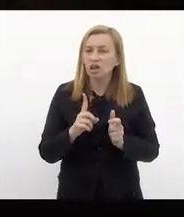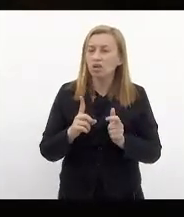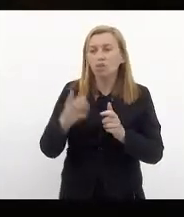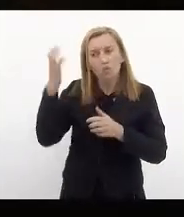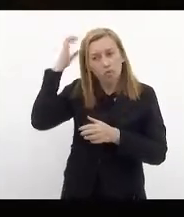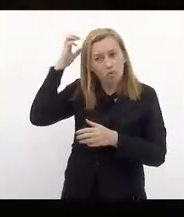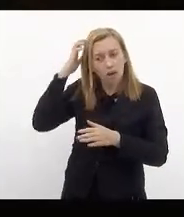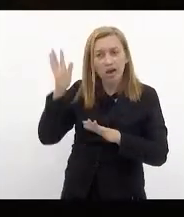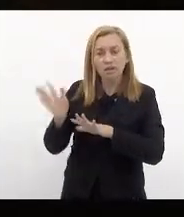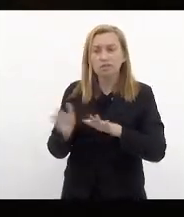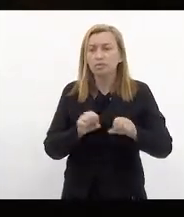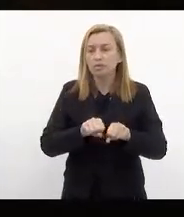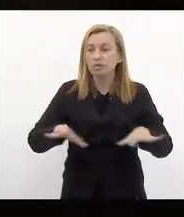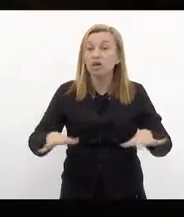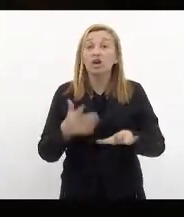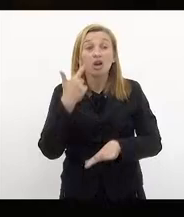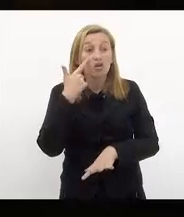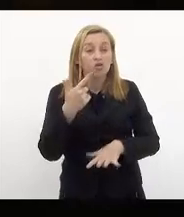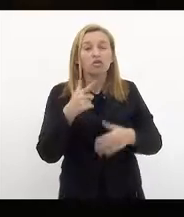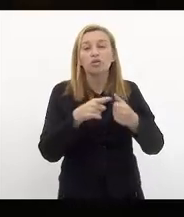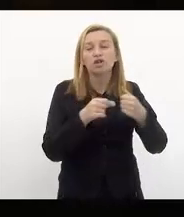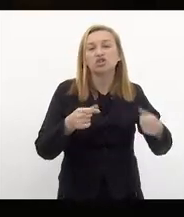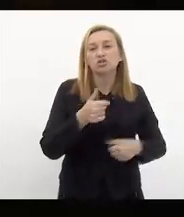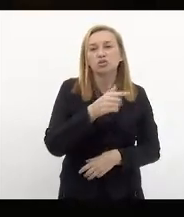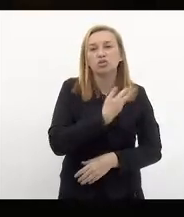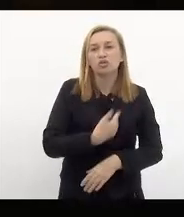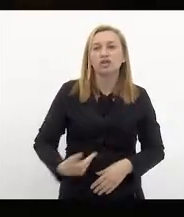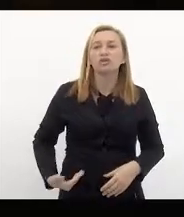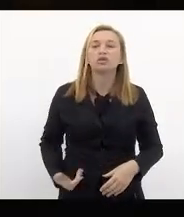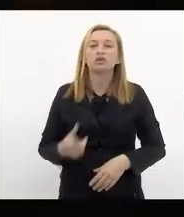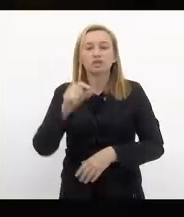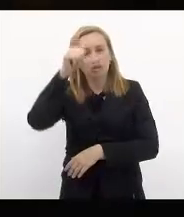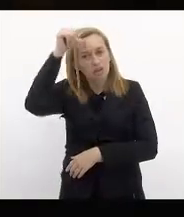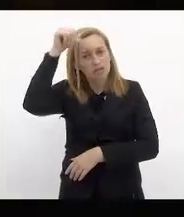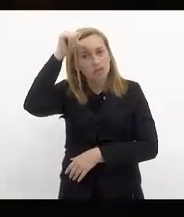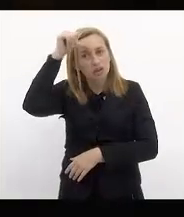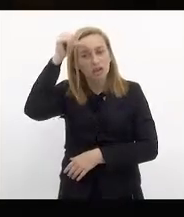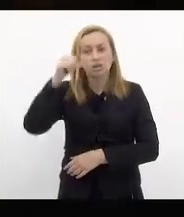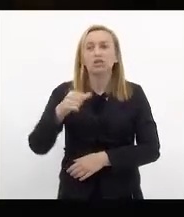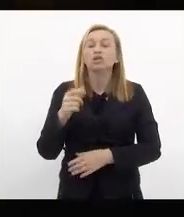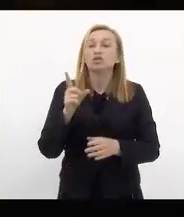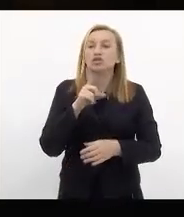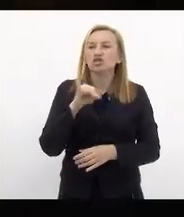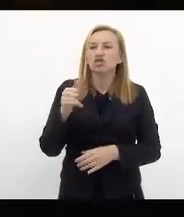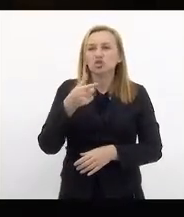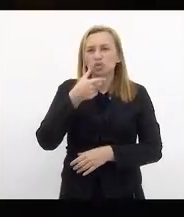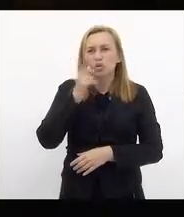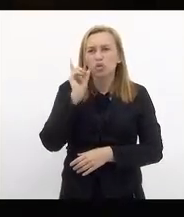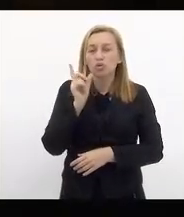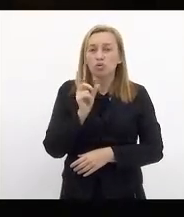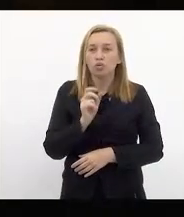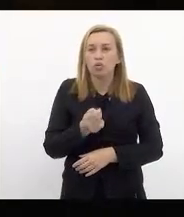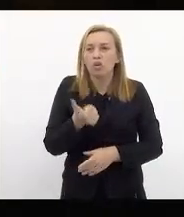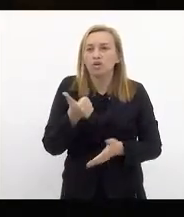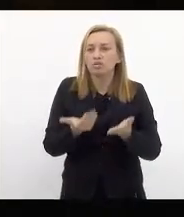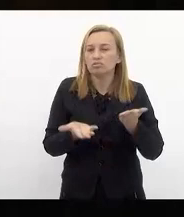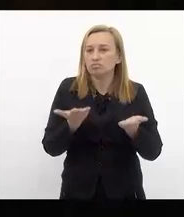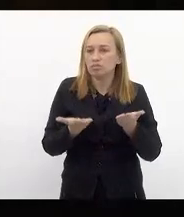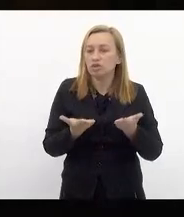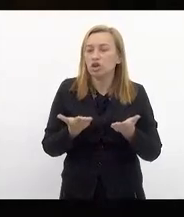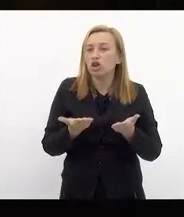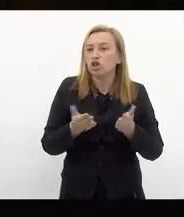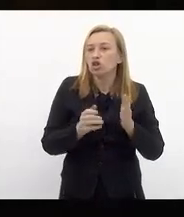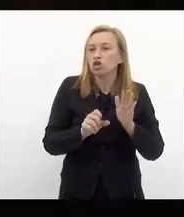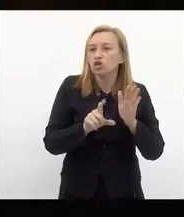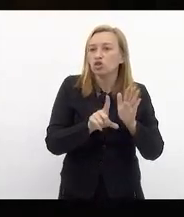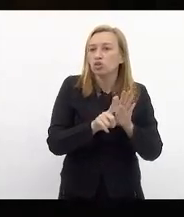senhora presidenta, vi o artigo do governador Cláudio Castro no dia de ontem, quase que um balanço, né, no jornal O